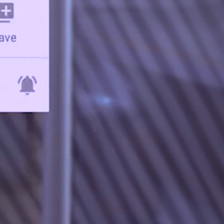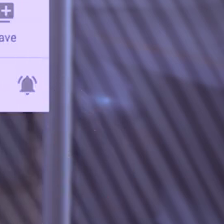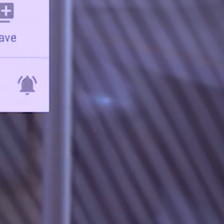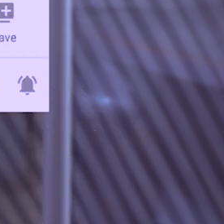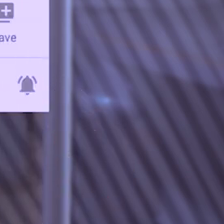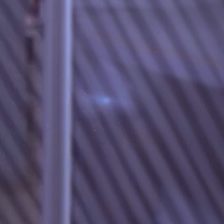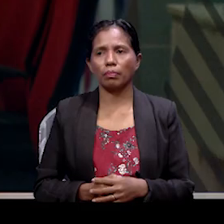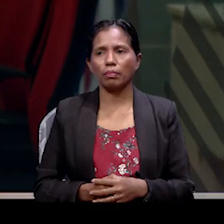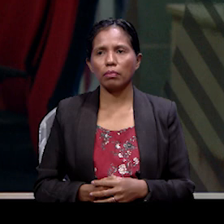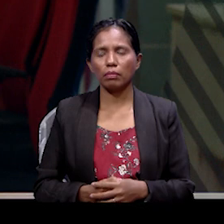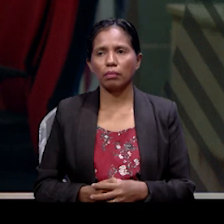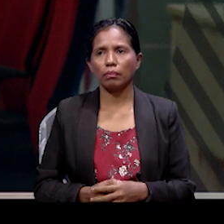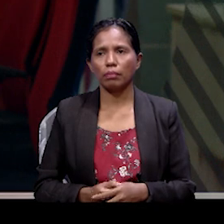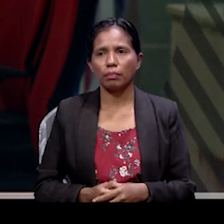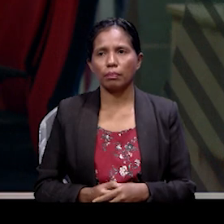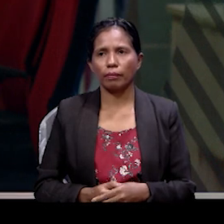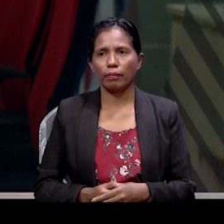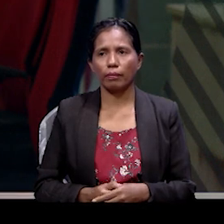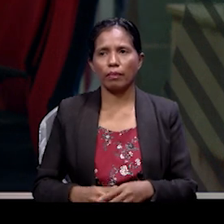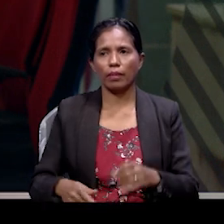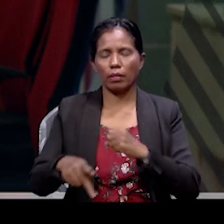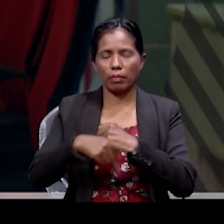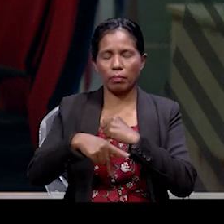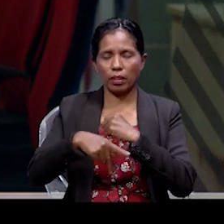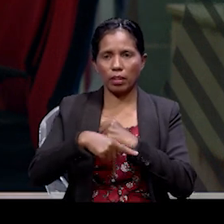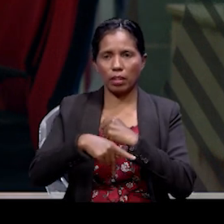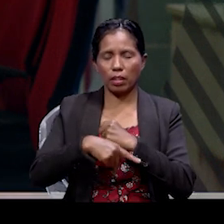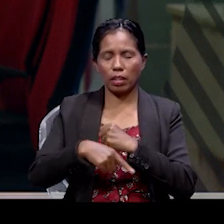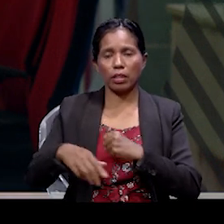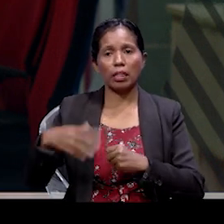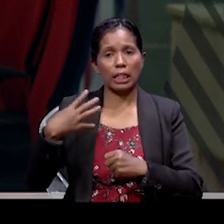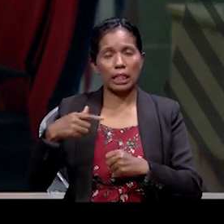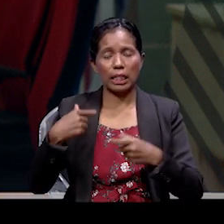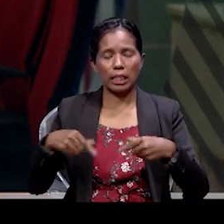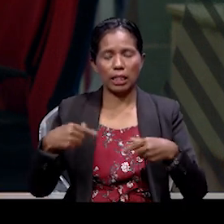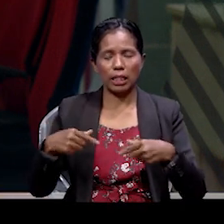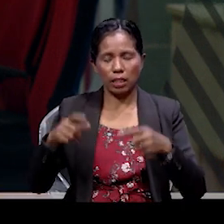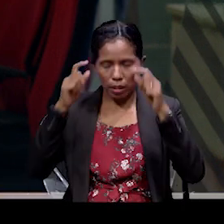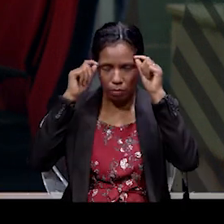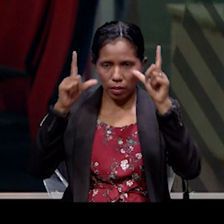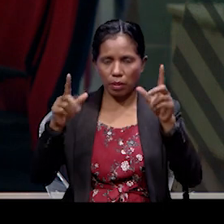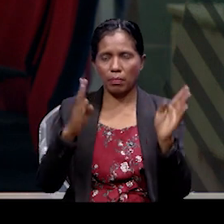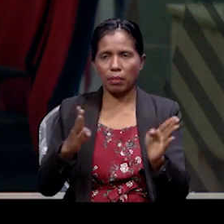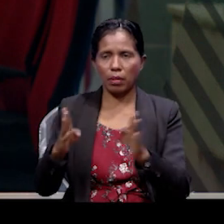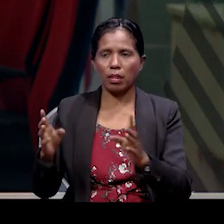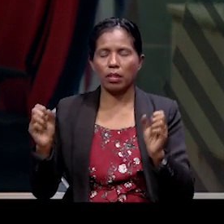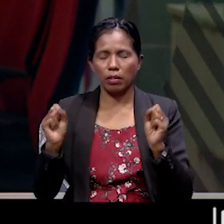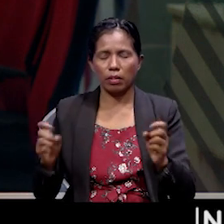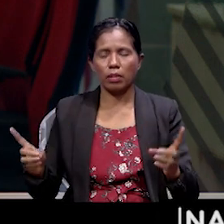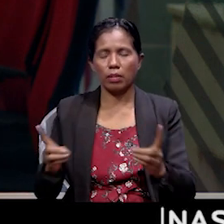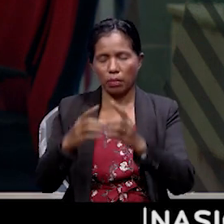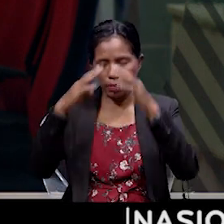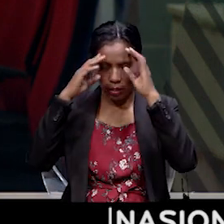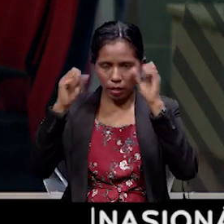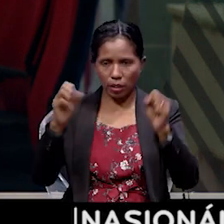more information. Partido Os Verdes de Timor preparado a tua sua eleição presidencial no parlamentar.